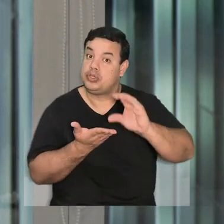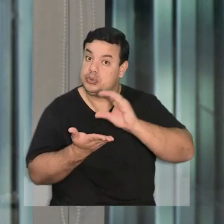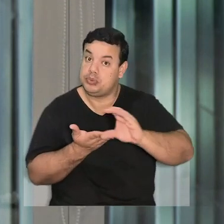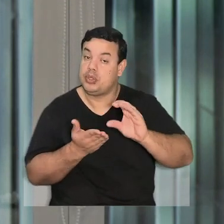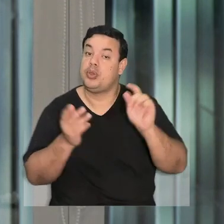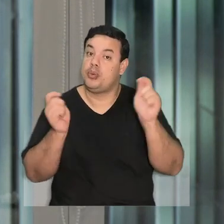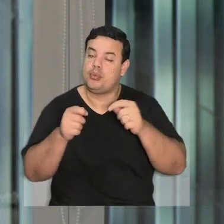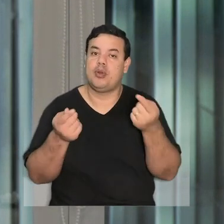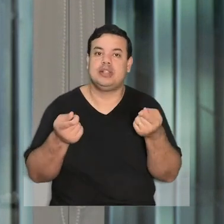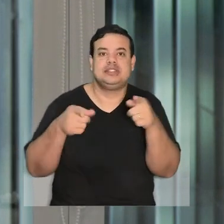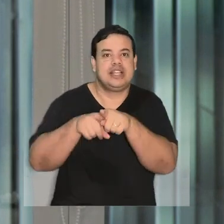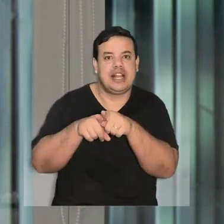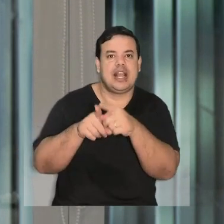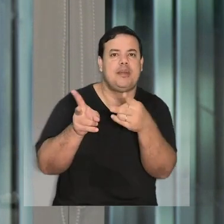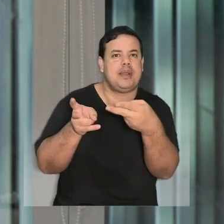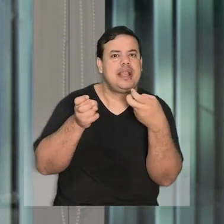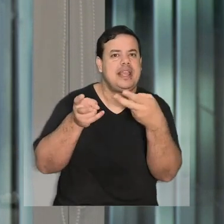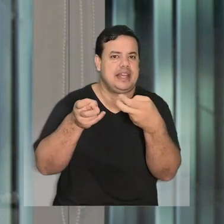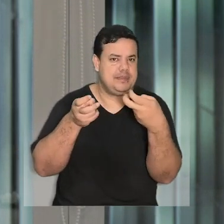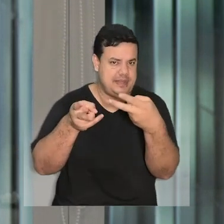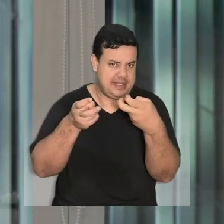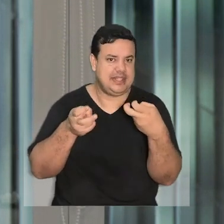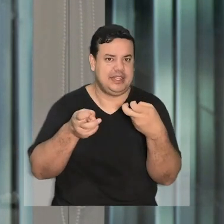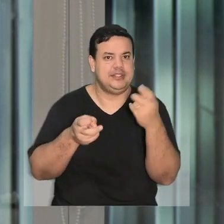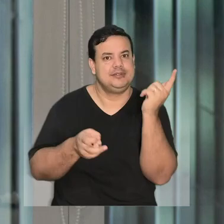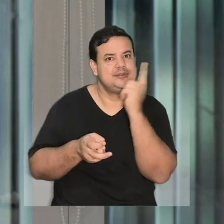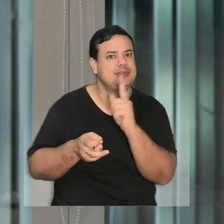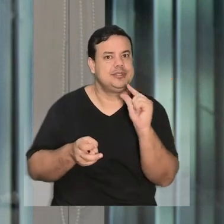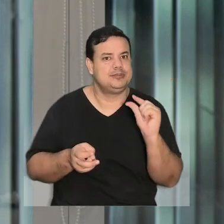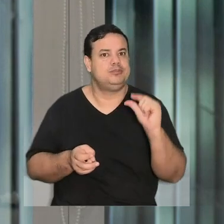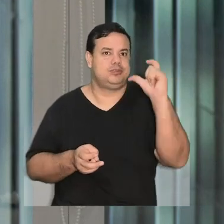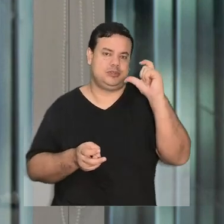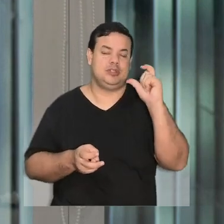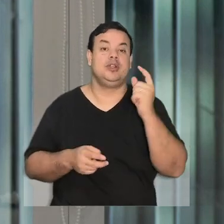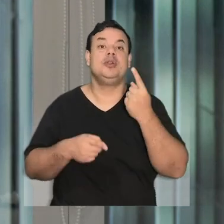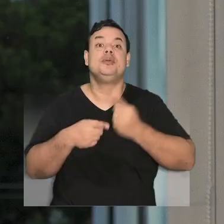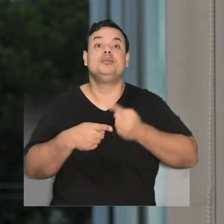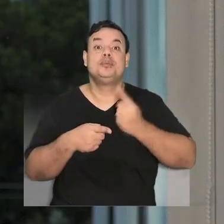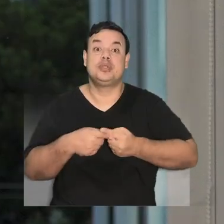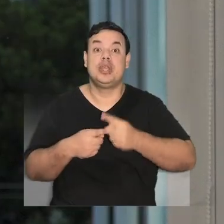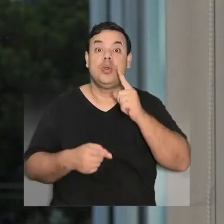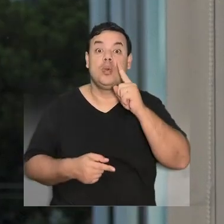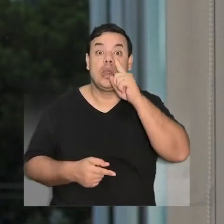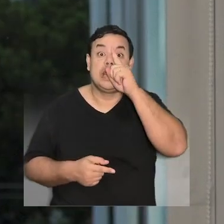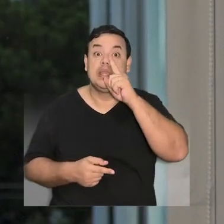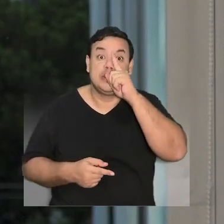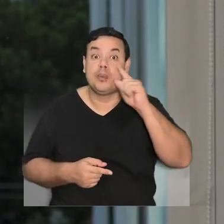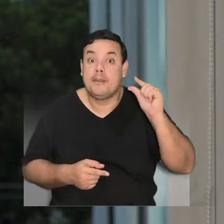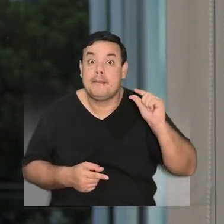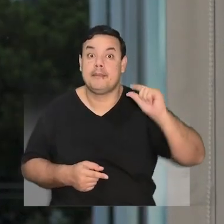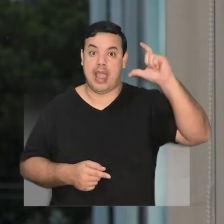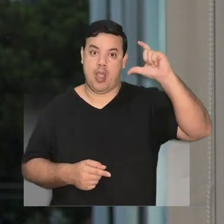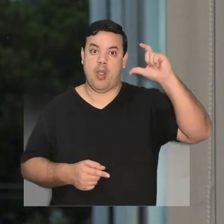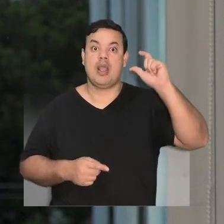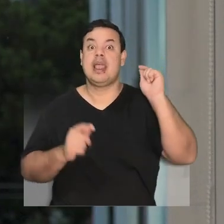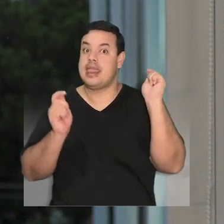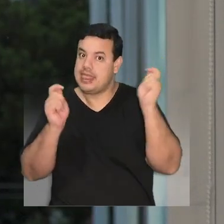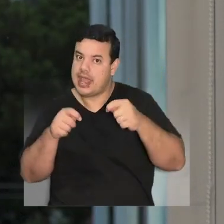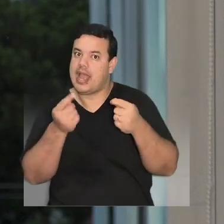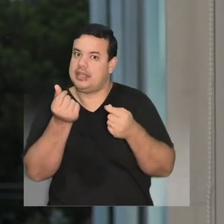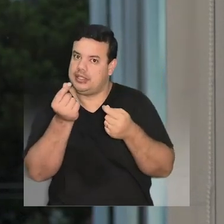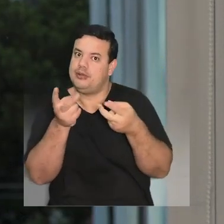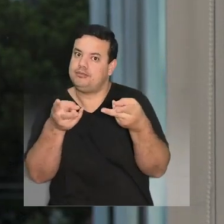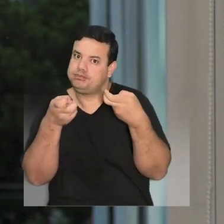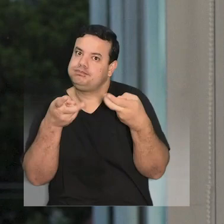para o investimento, também pode ser uma aliada da rentabilidade ou do lucro, pois em geral, quanto maior o